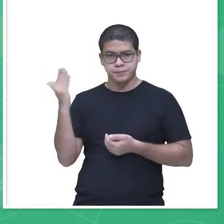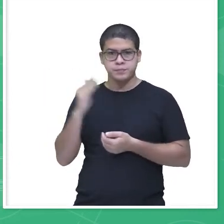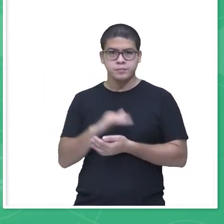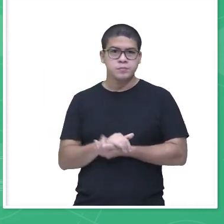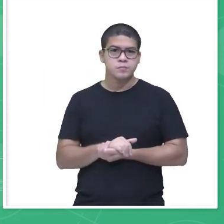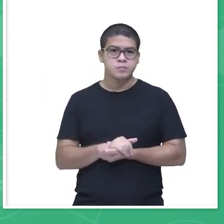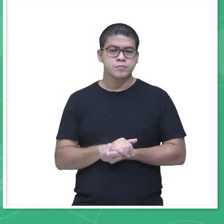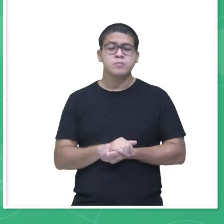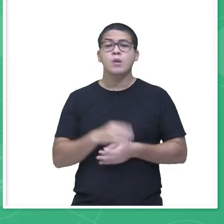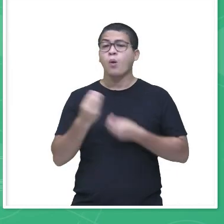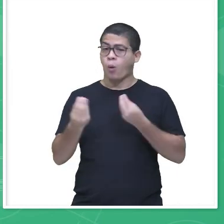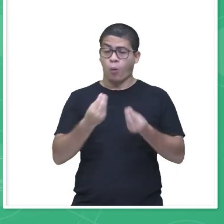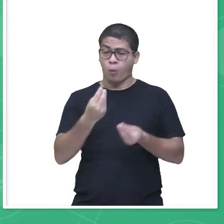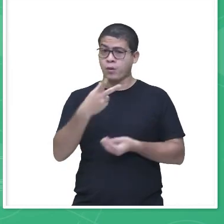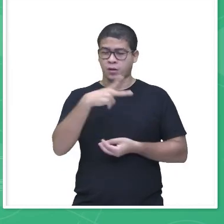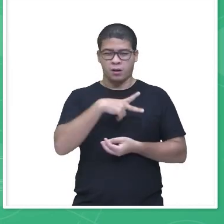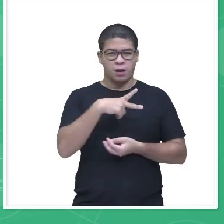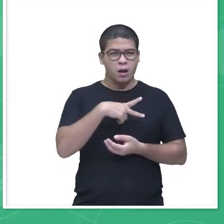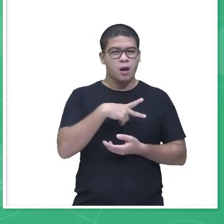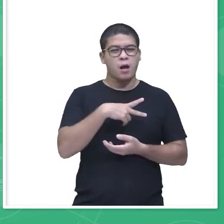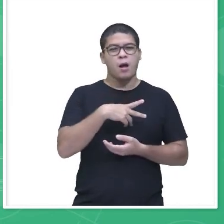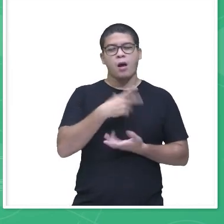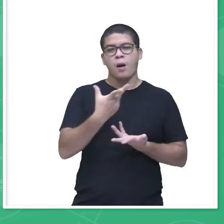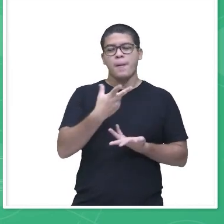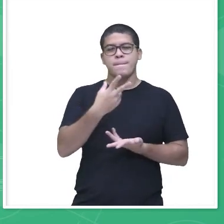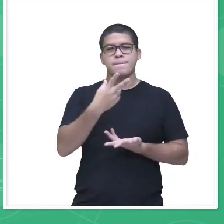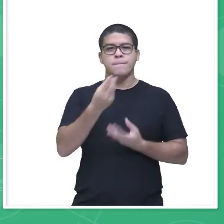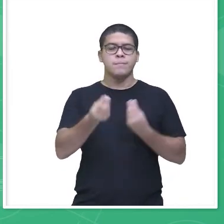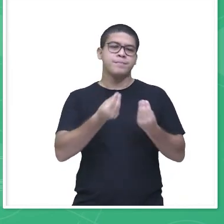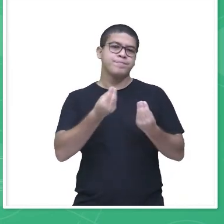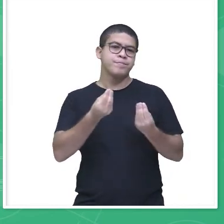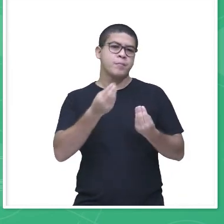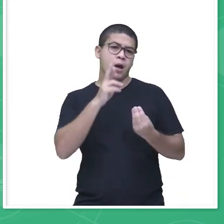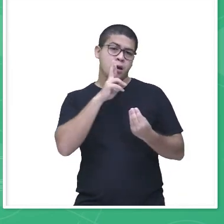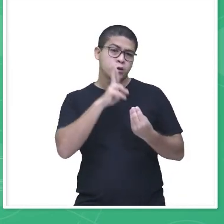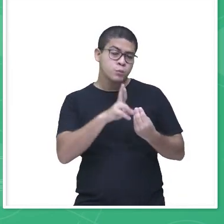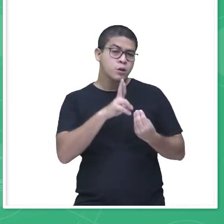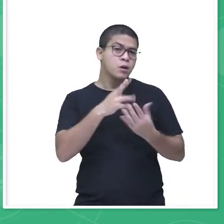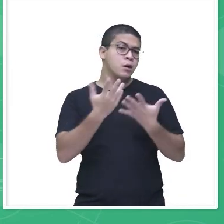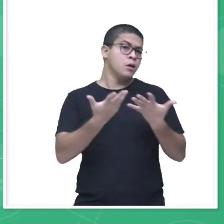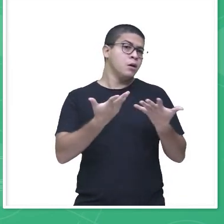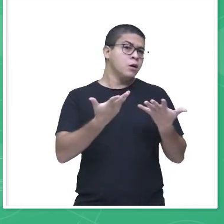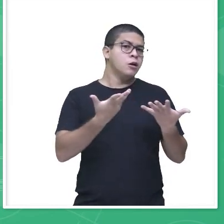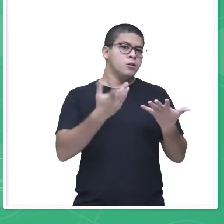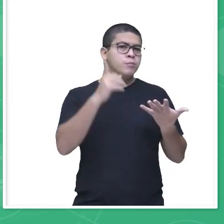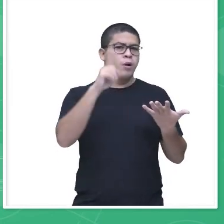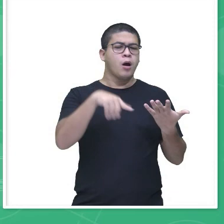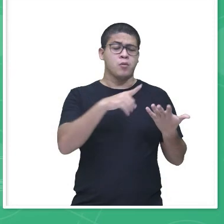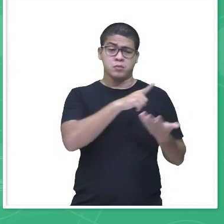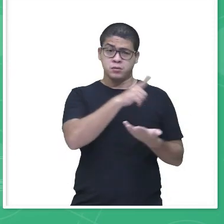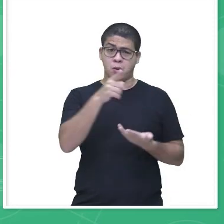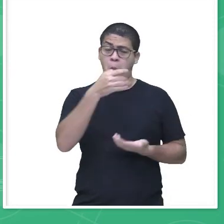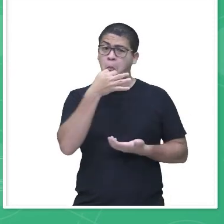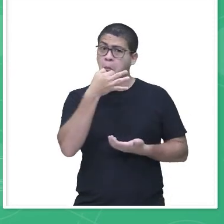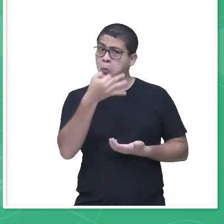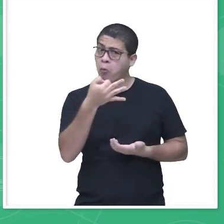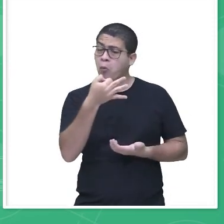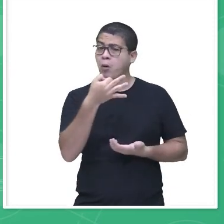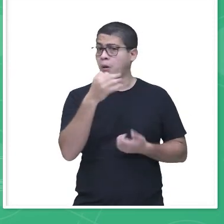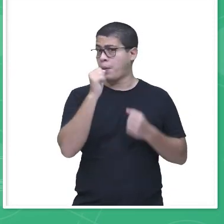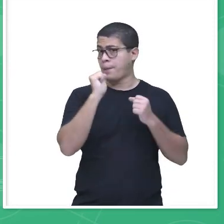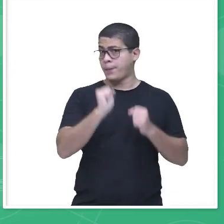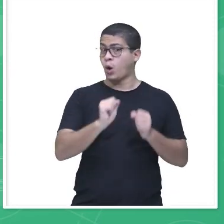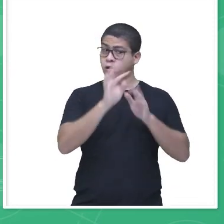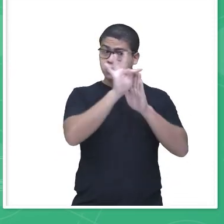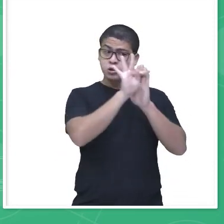são perguntas subjetivas, então vocês podem apresentar um